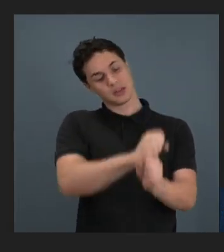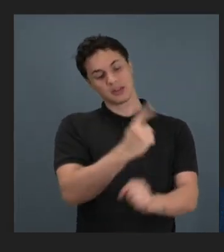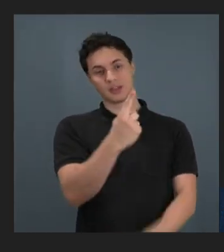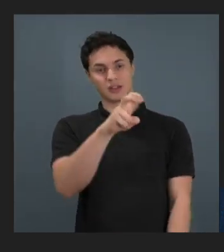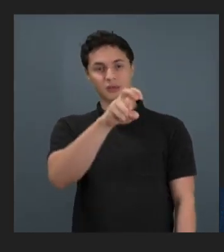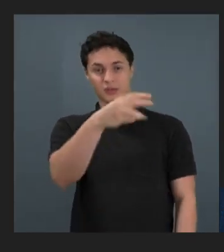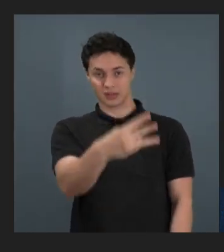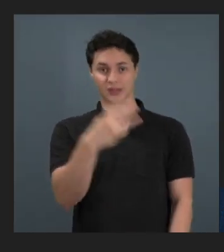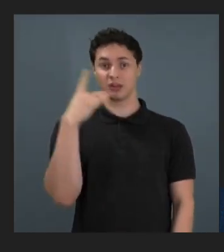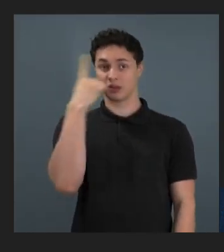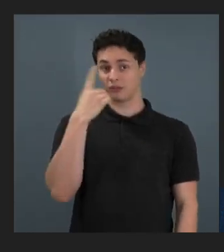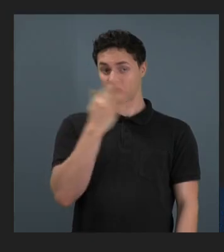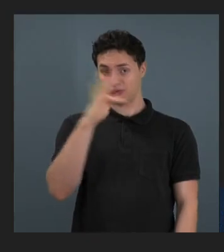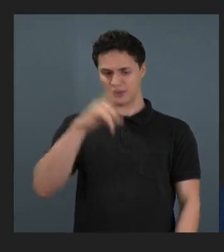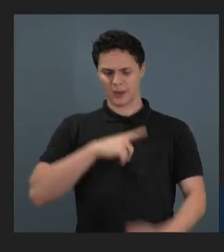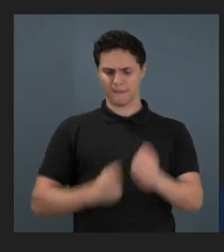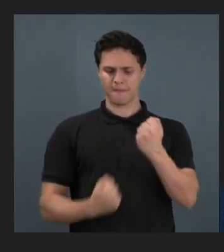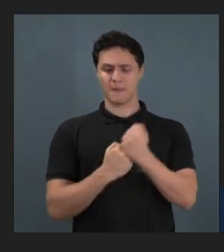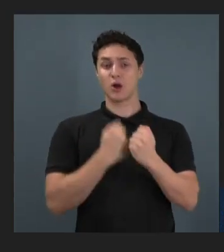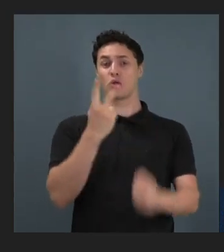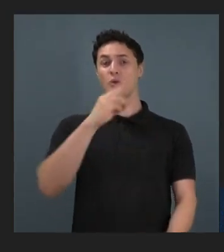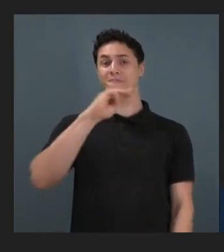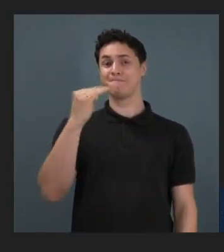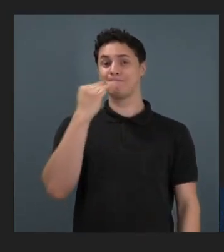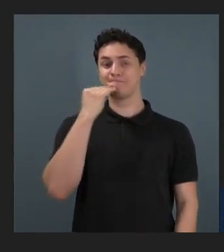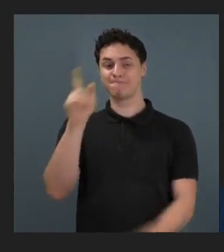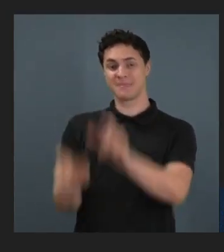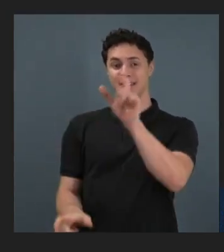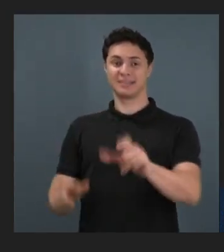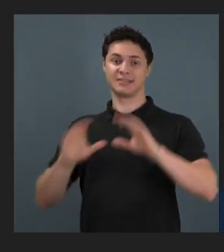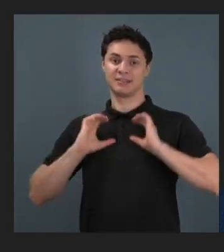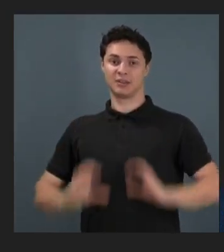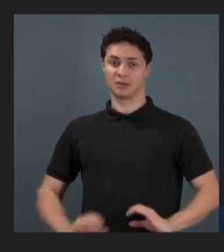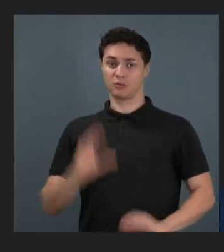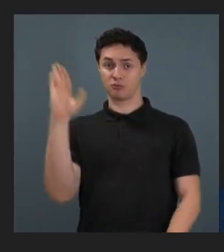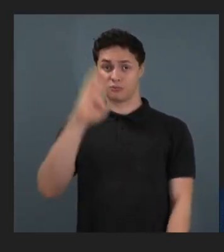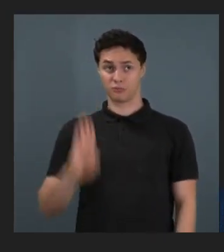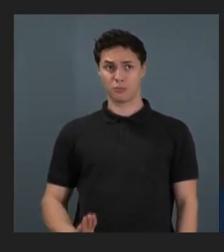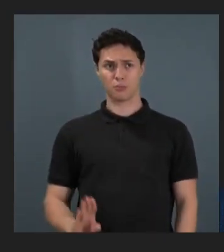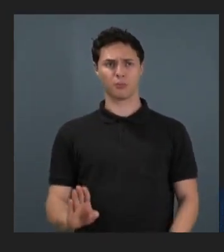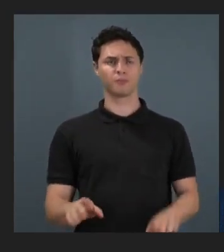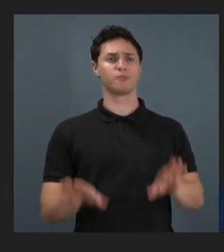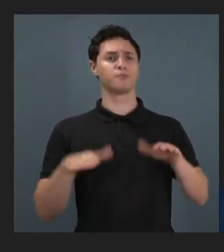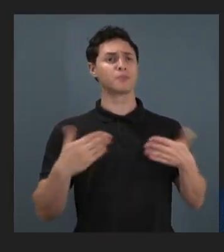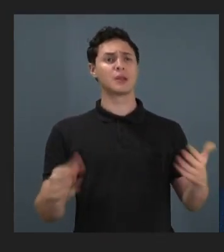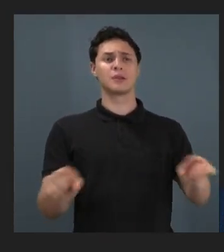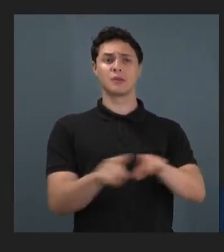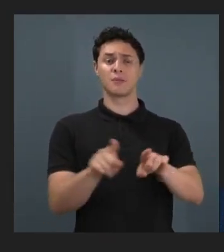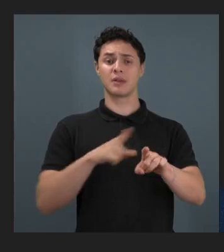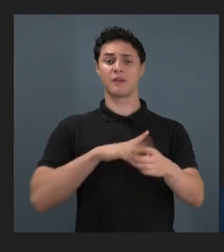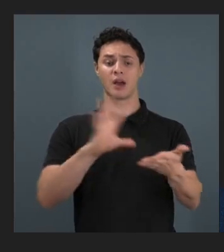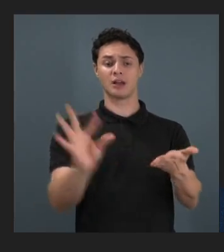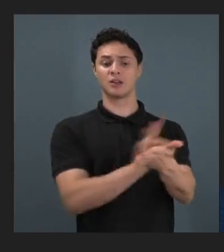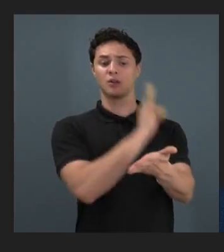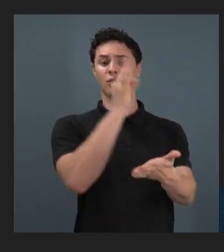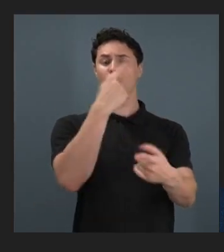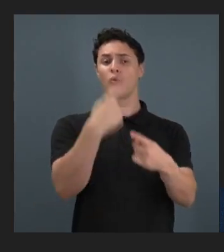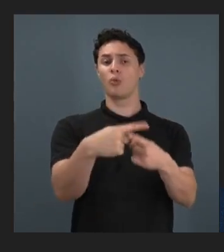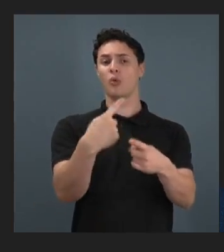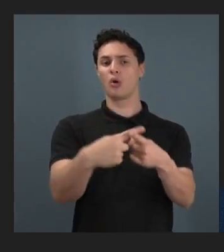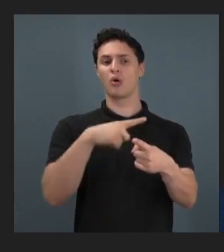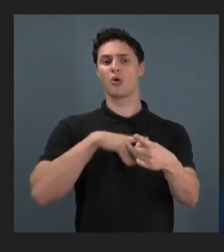federais, apoiado por quase 2 milhões de cidadãos brasileiros e também assinado na sua